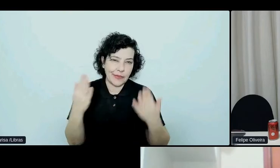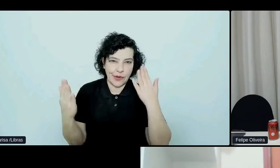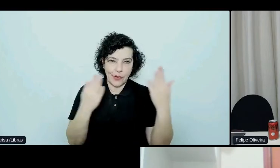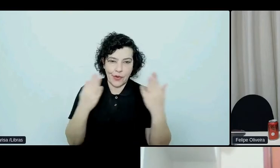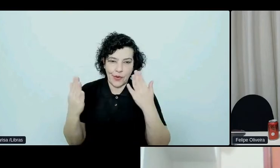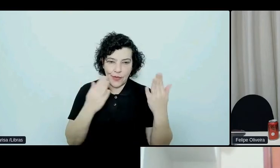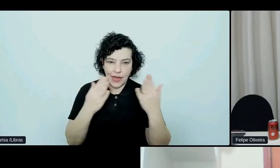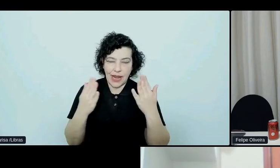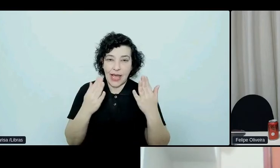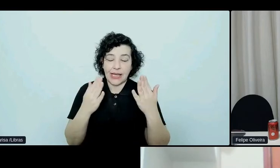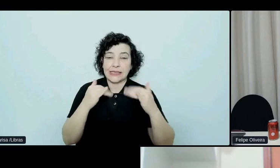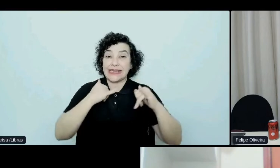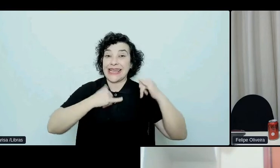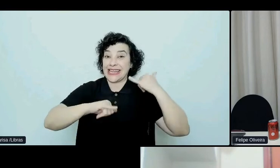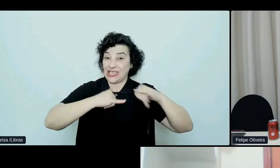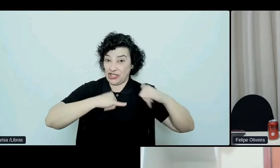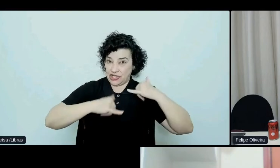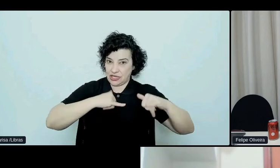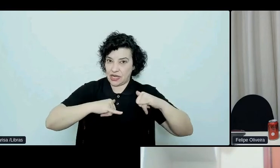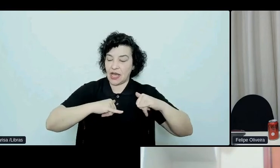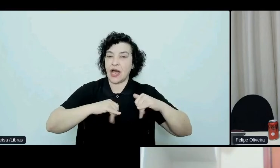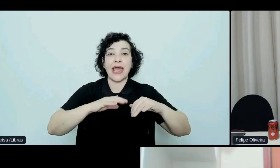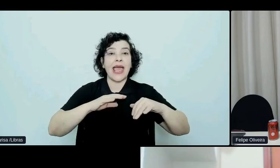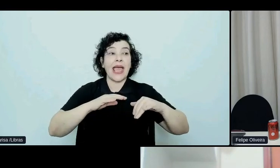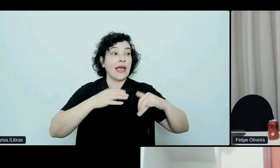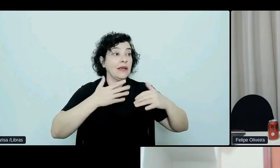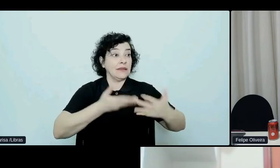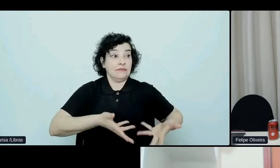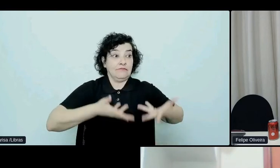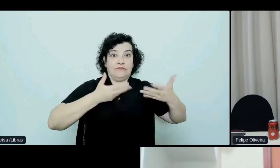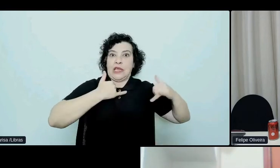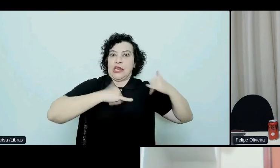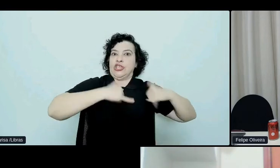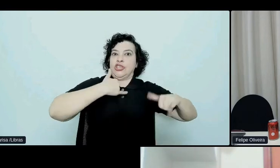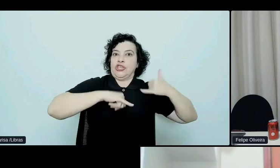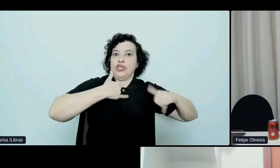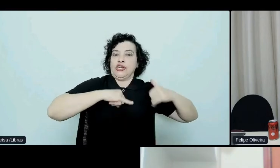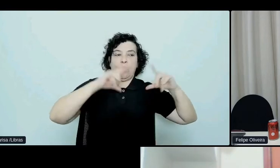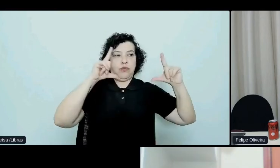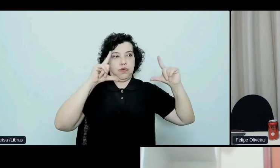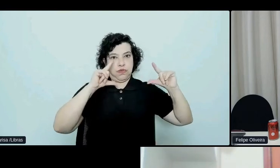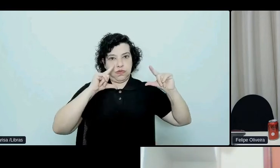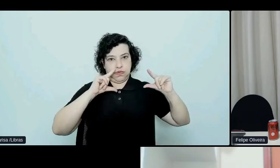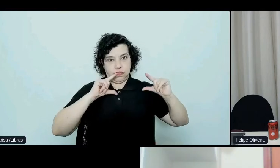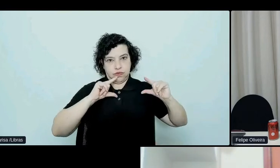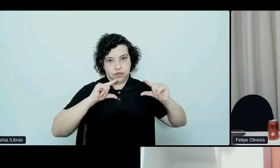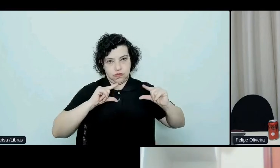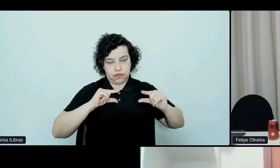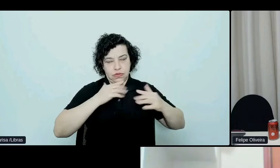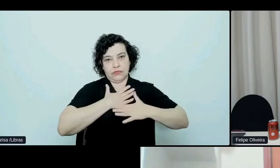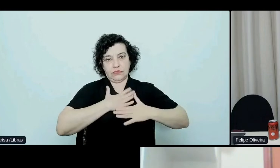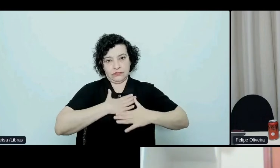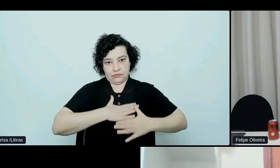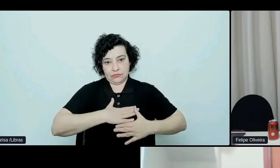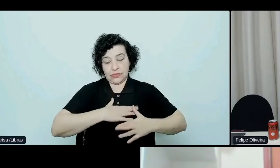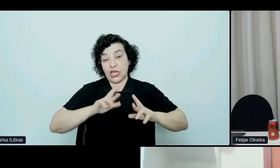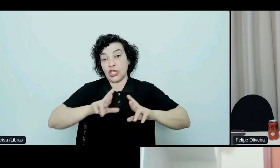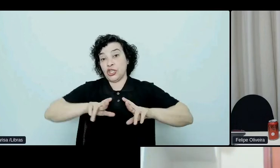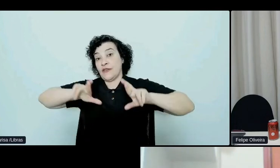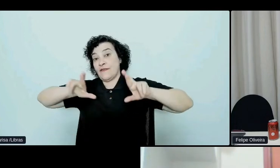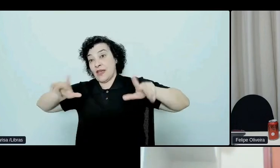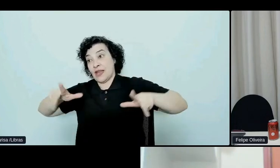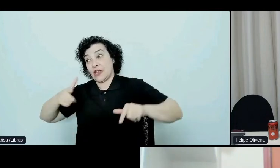Menos, porque os autistas têm, eu gosto muito de colocar a história das colheres, tem 12 colheres de energia